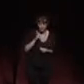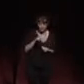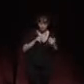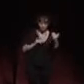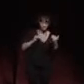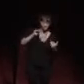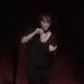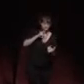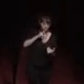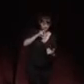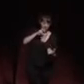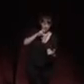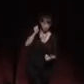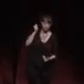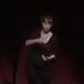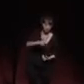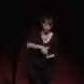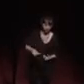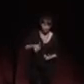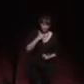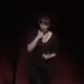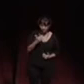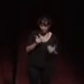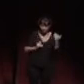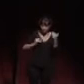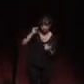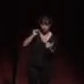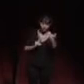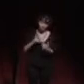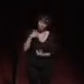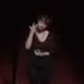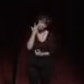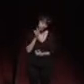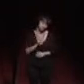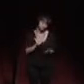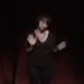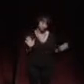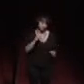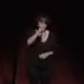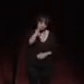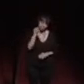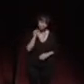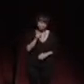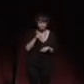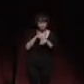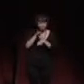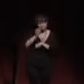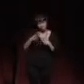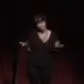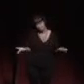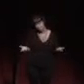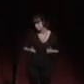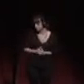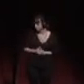mais, necessariamente é ter mais voz. Eu não sei, eu deixo ali com uma interrogação.